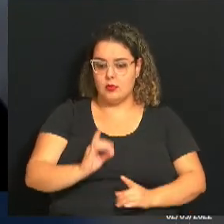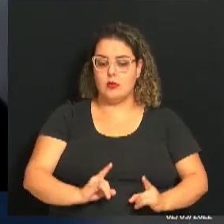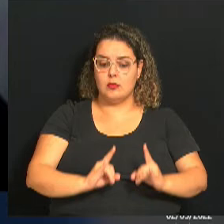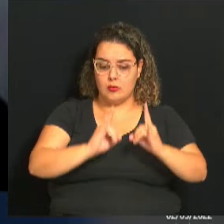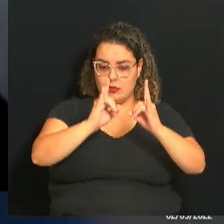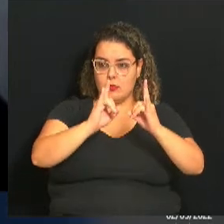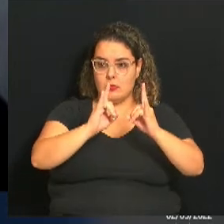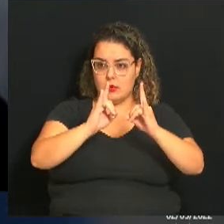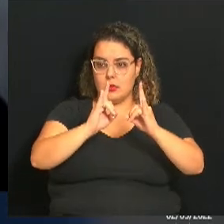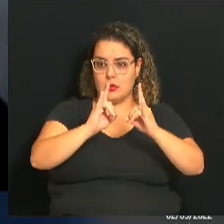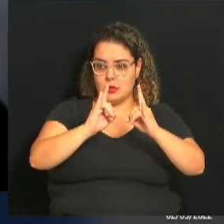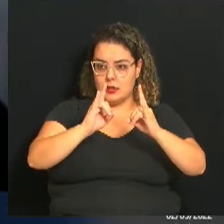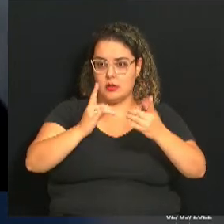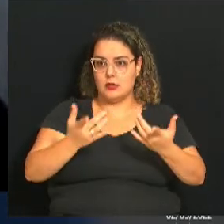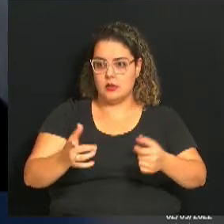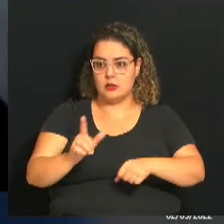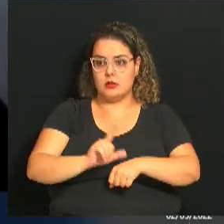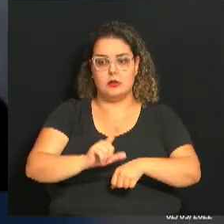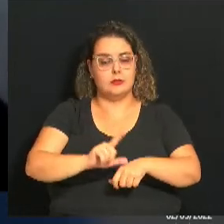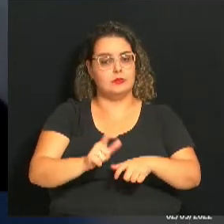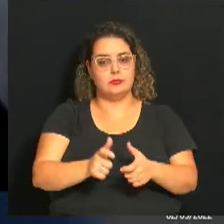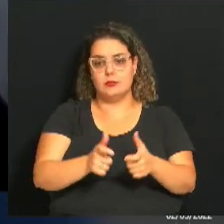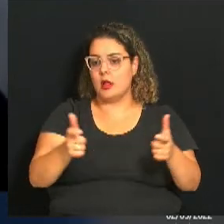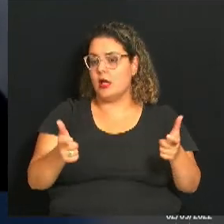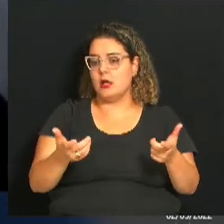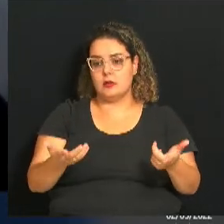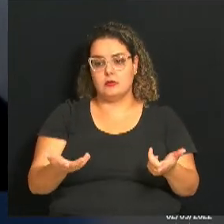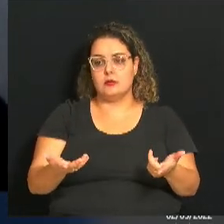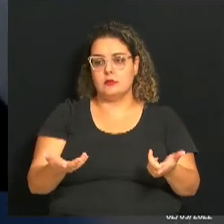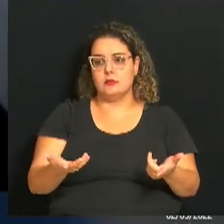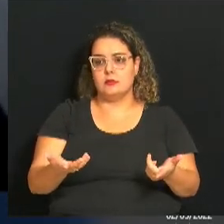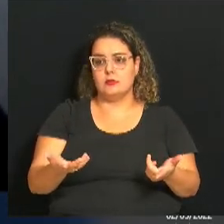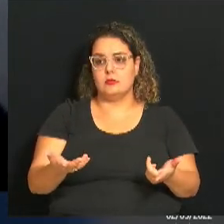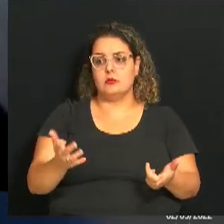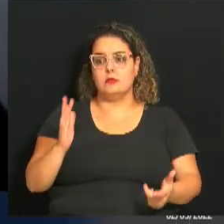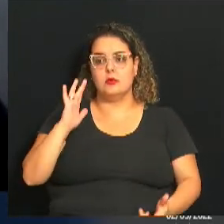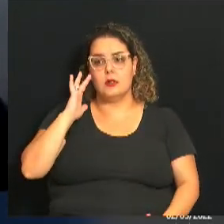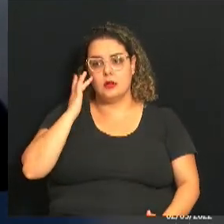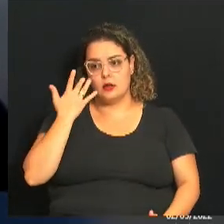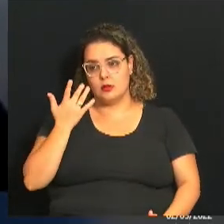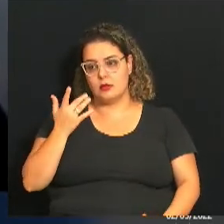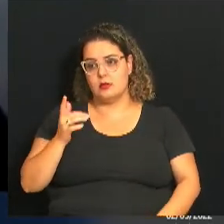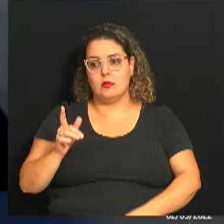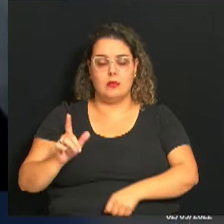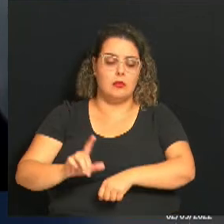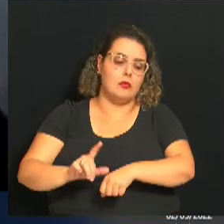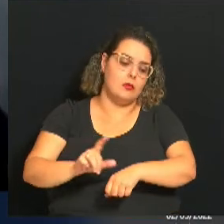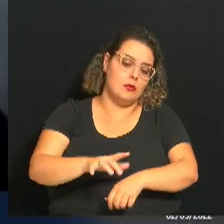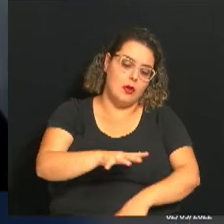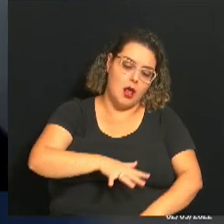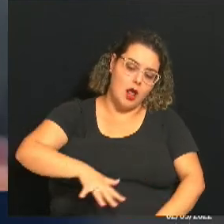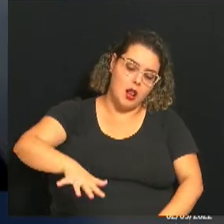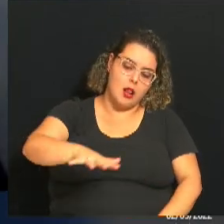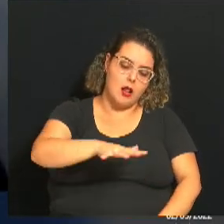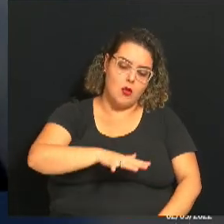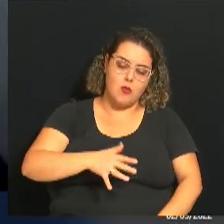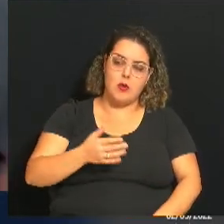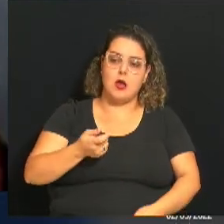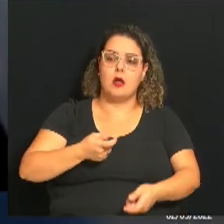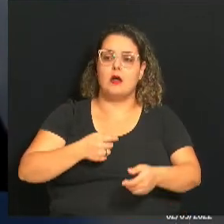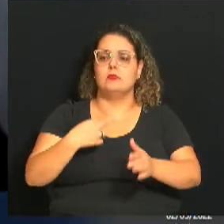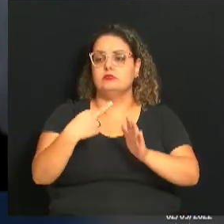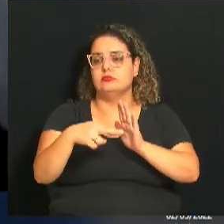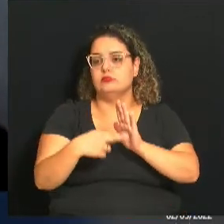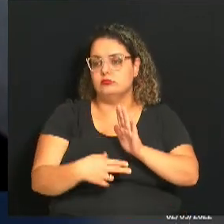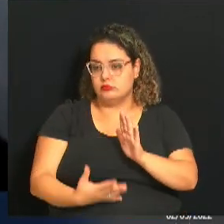retrofitado, tem que ter a maioria, né? Mas isso eu acho que o mercado vai regular. Nós não estamos preocupados assim, nós fizemos o